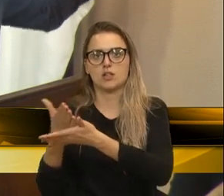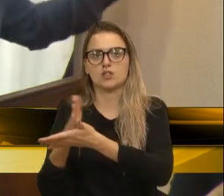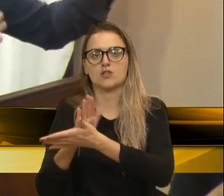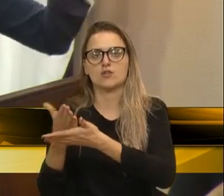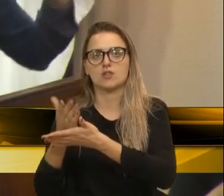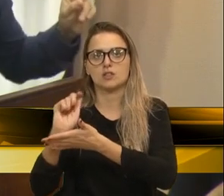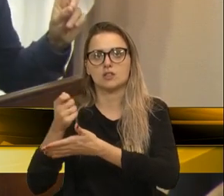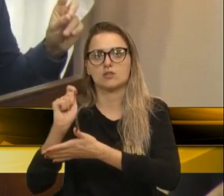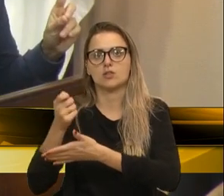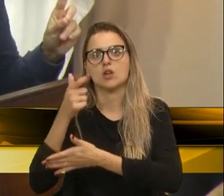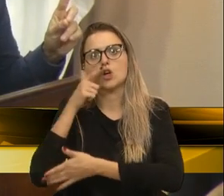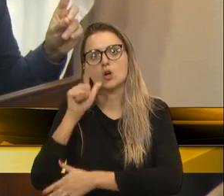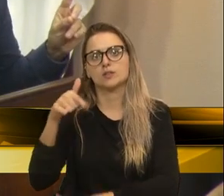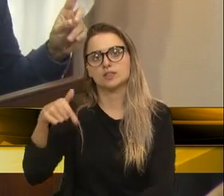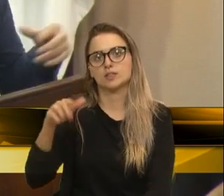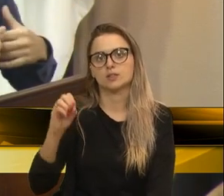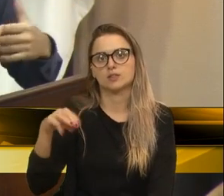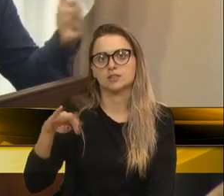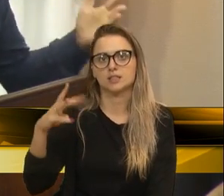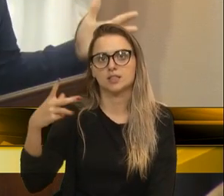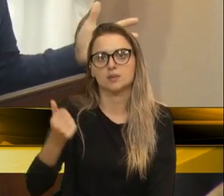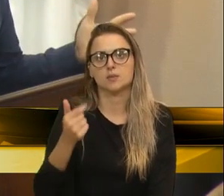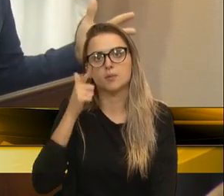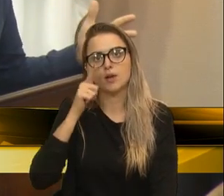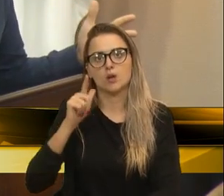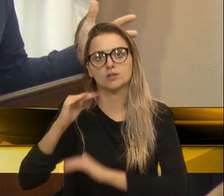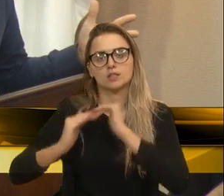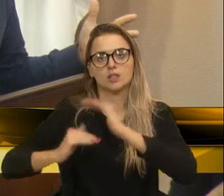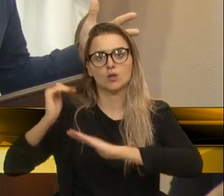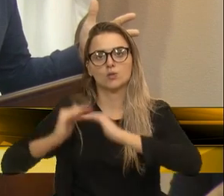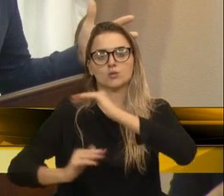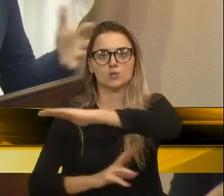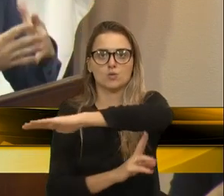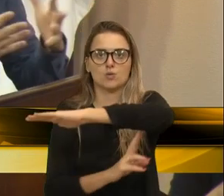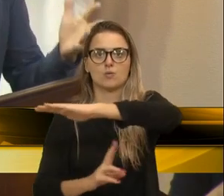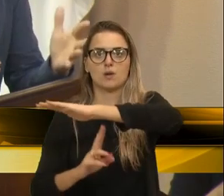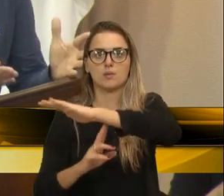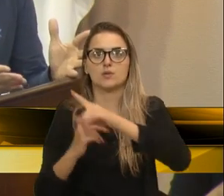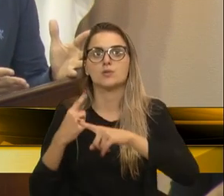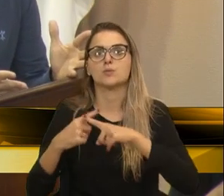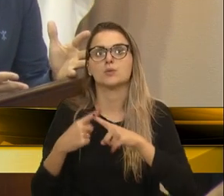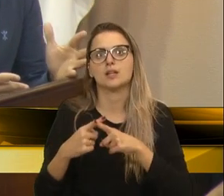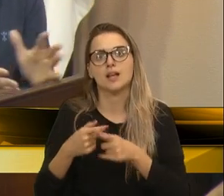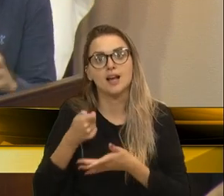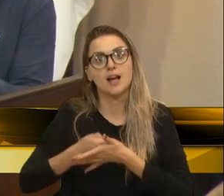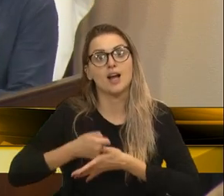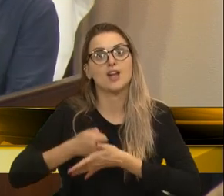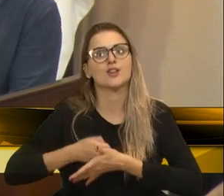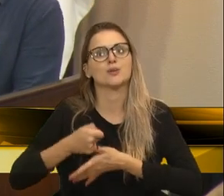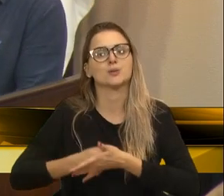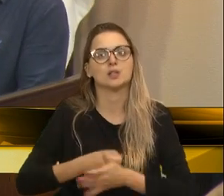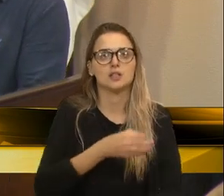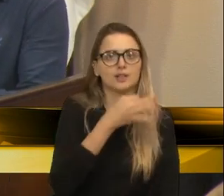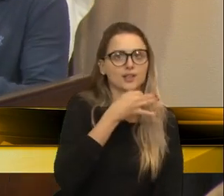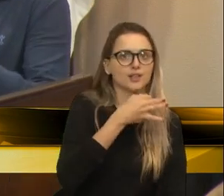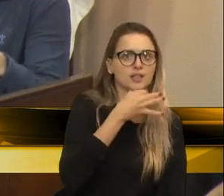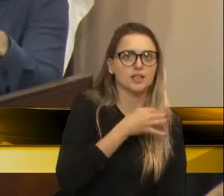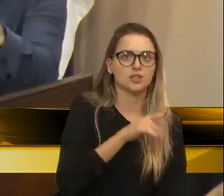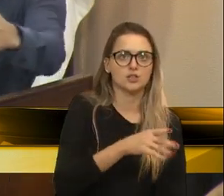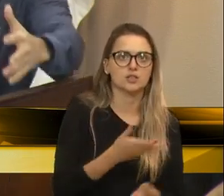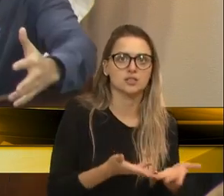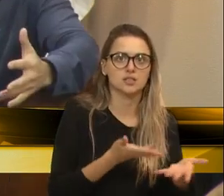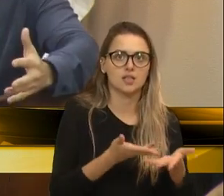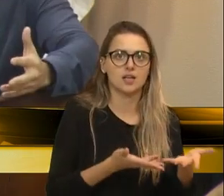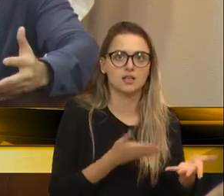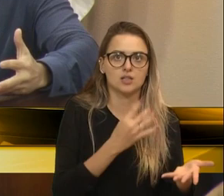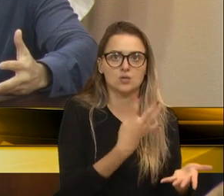quase 70 milhões para a construção de uma ponte das estradas. Por quê? Da mobilização deles. E Caxias do Sul, que atende